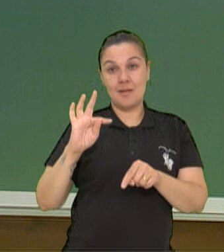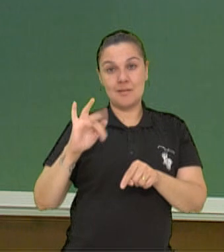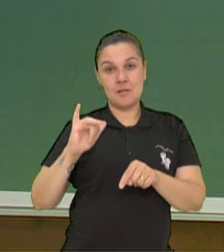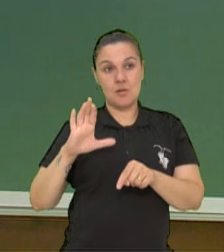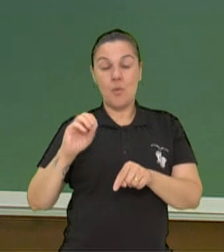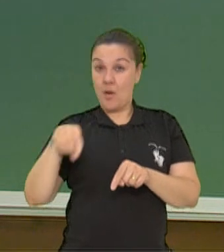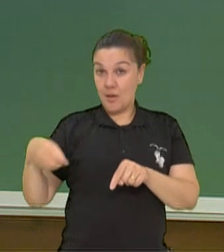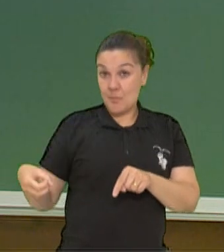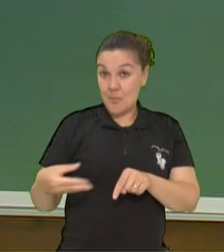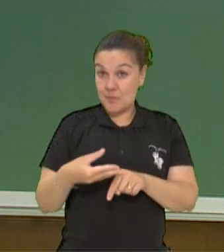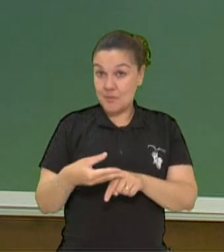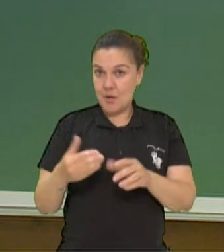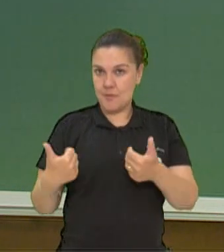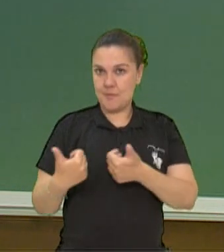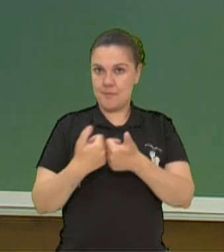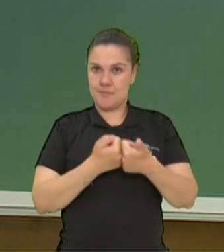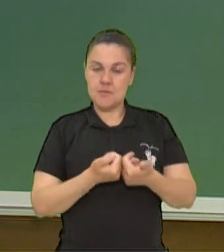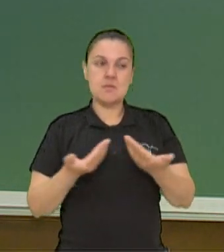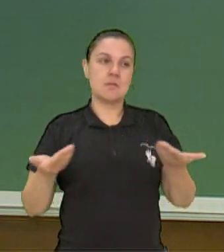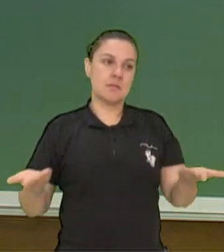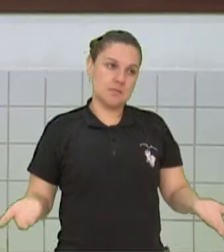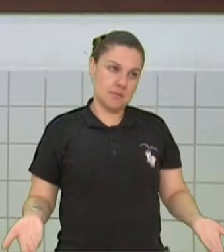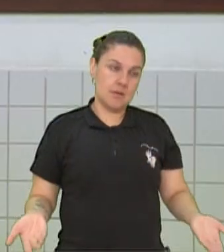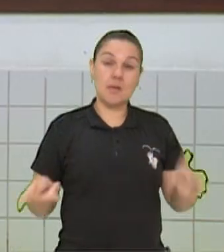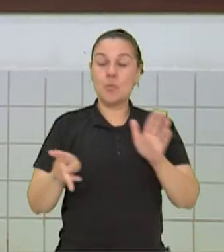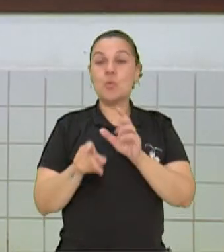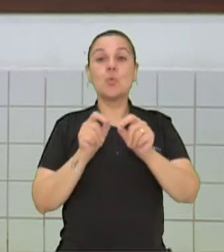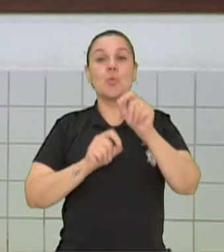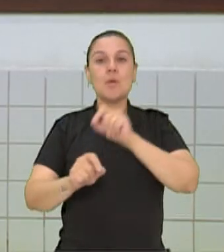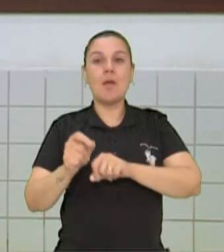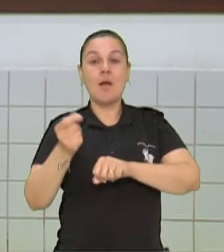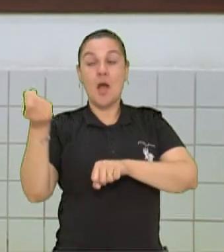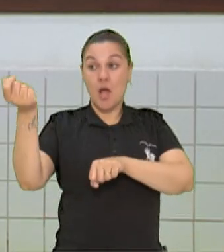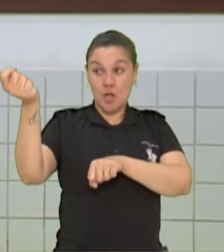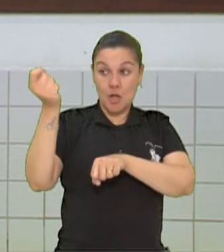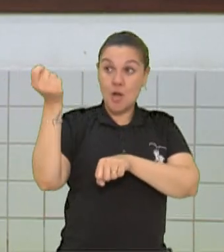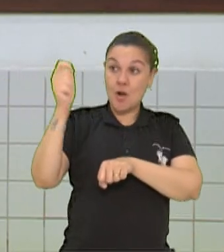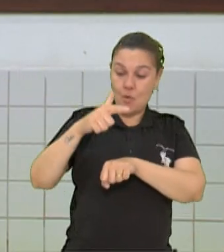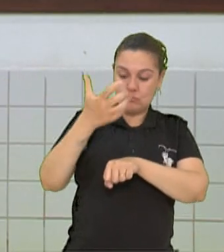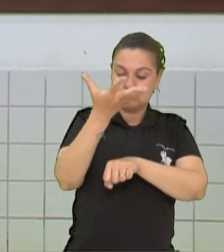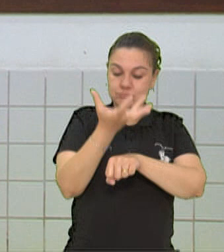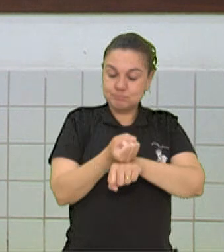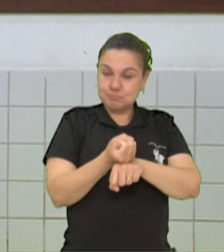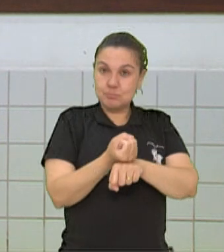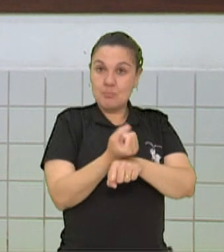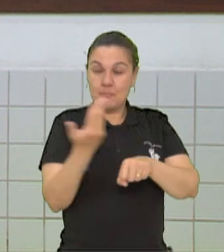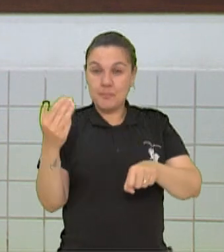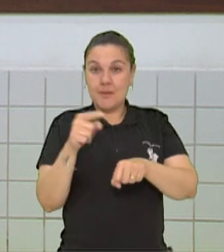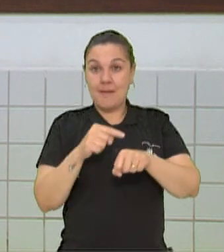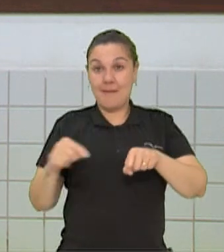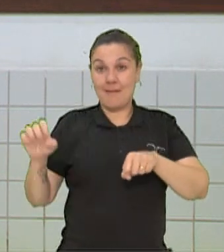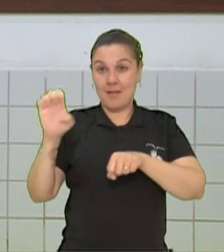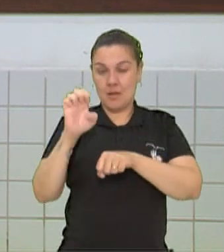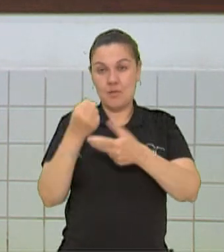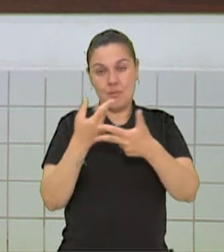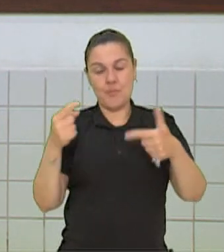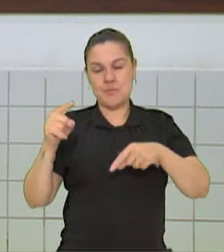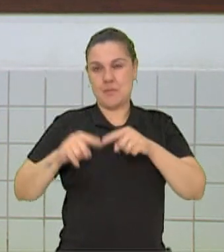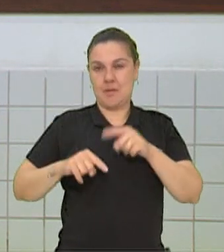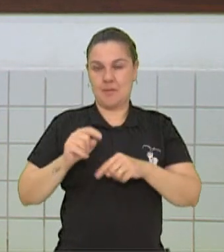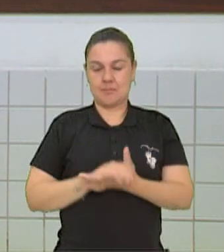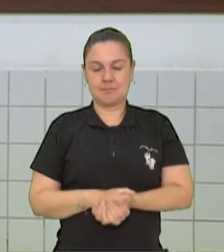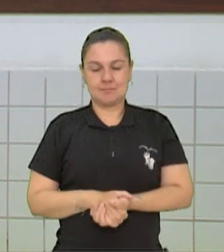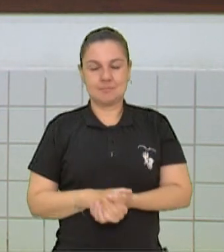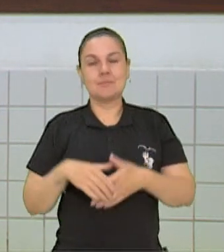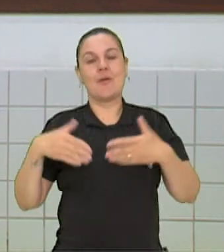moderna. E é claro, o efeito fotoelétrico, pessoal, é a capacidade que a luz tem de arrancar elétrons de alguns metais. Beleza? Pessoal,